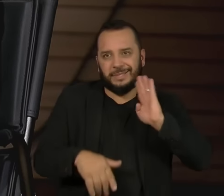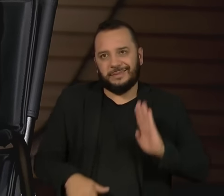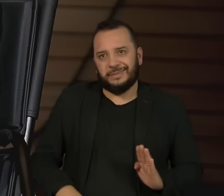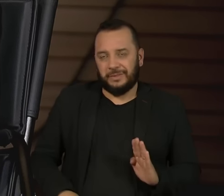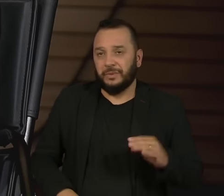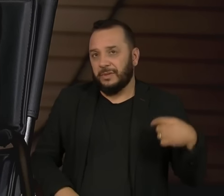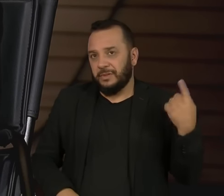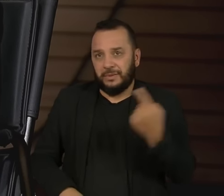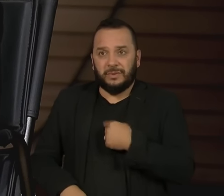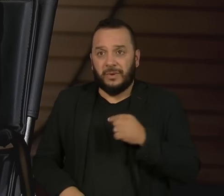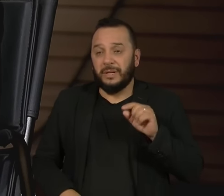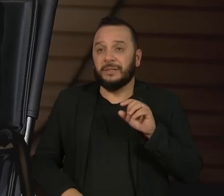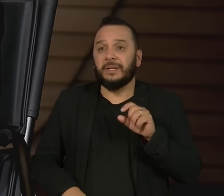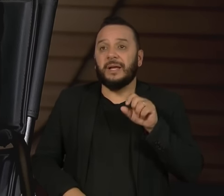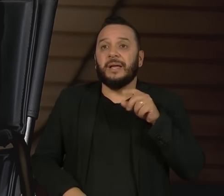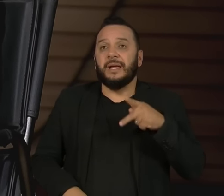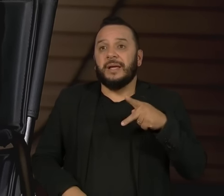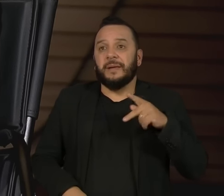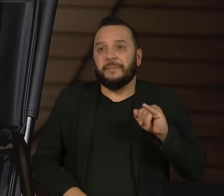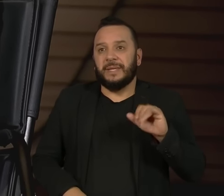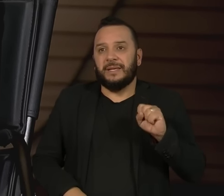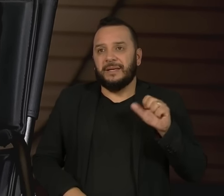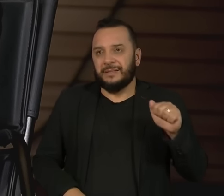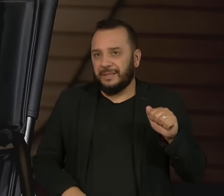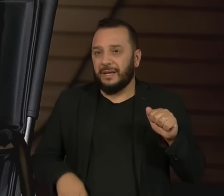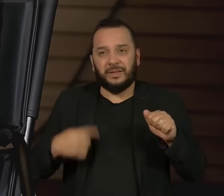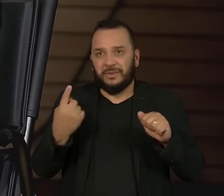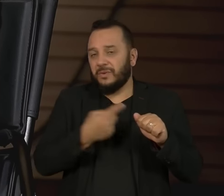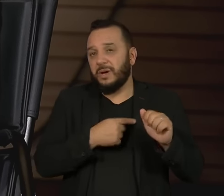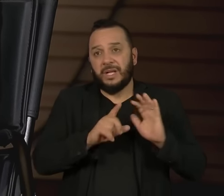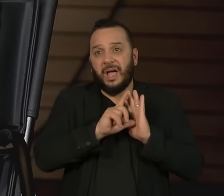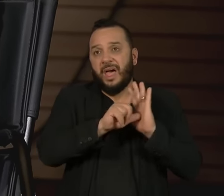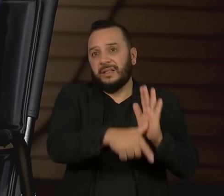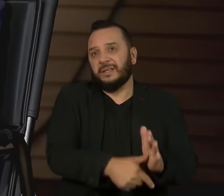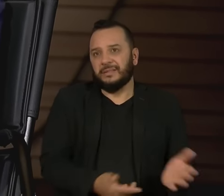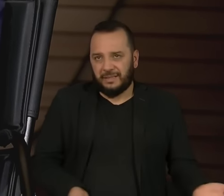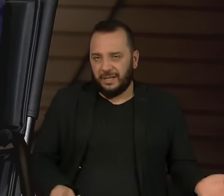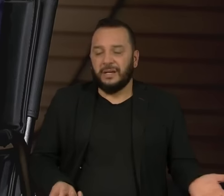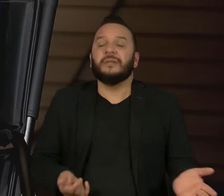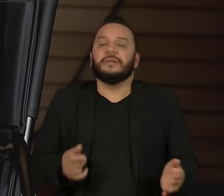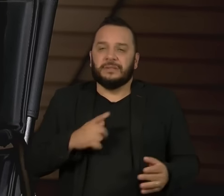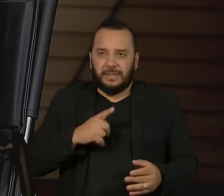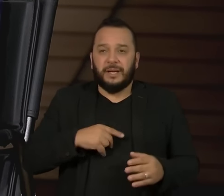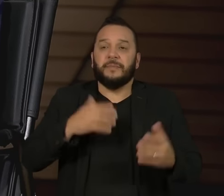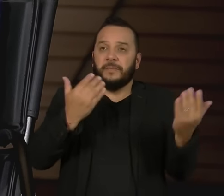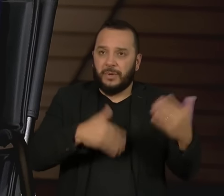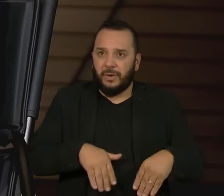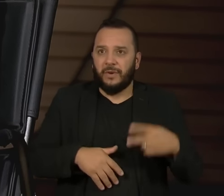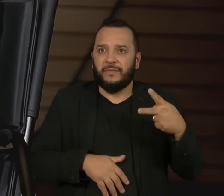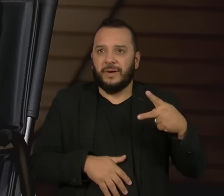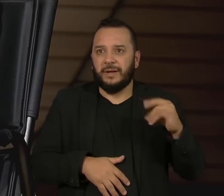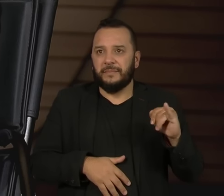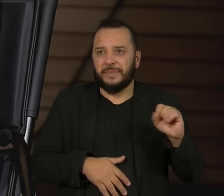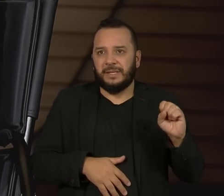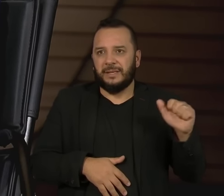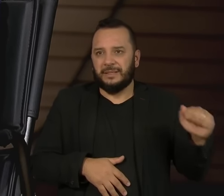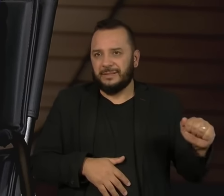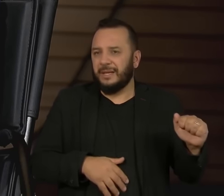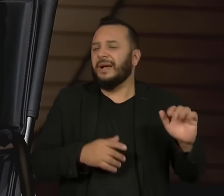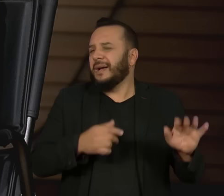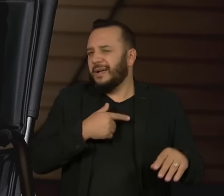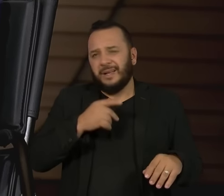na rabeira do PISA. Na rabeira, o PISA testa a cada 3 anos, a OCDE, os adolescentes estão na rabeira. Isso tem a ver